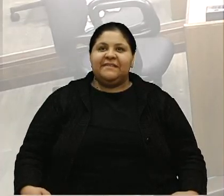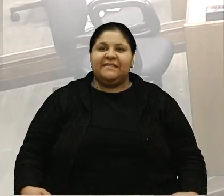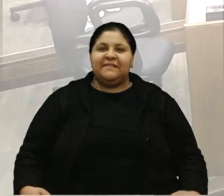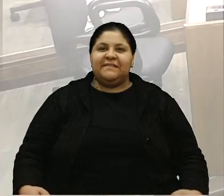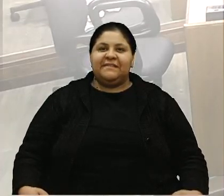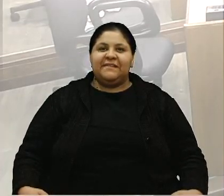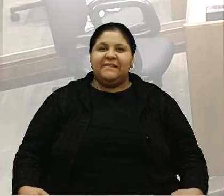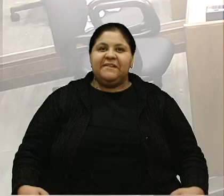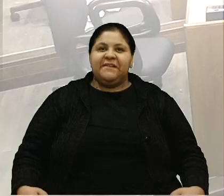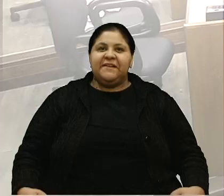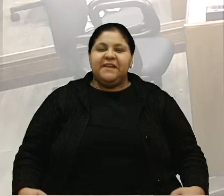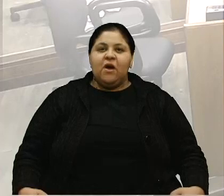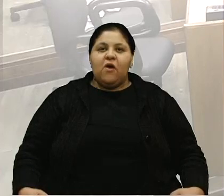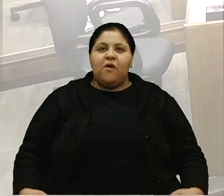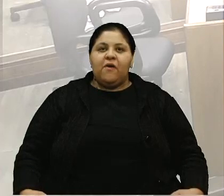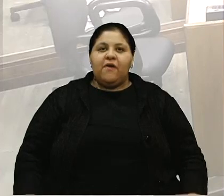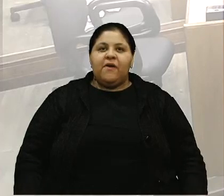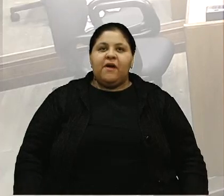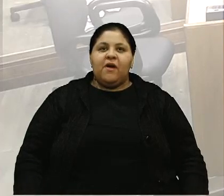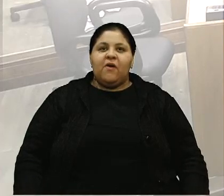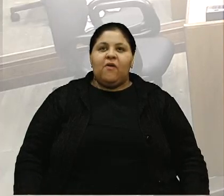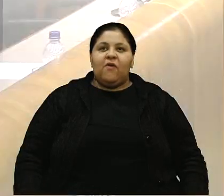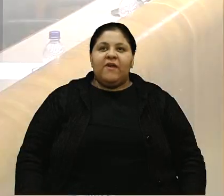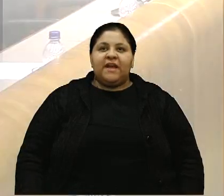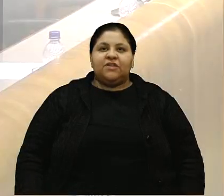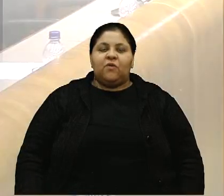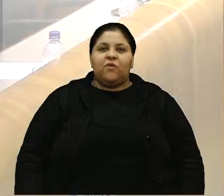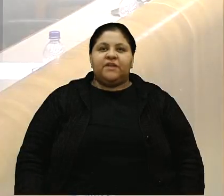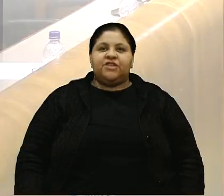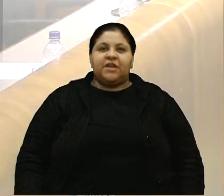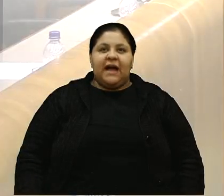que arremessou sete pedreiras,